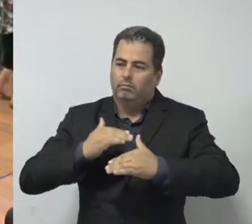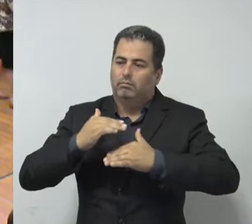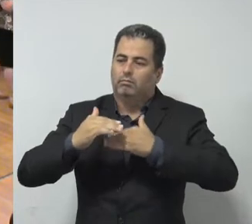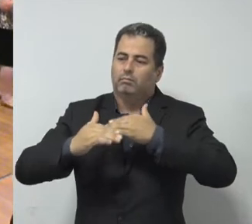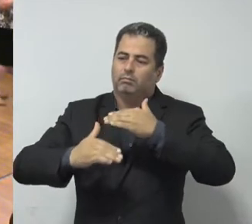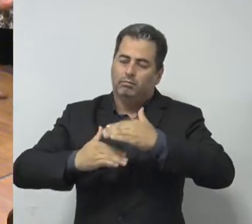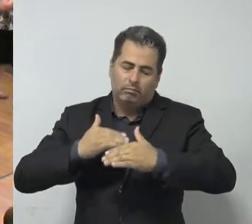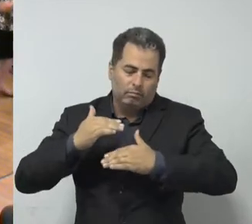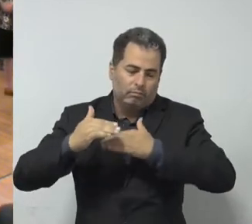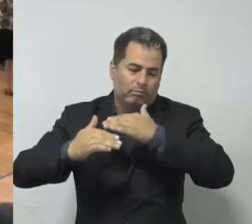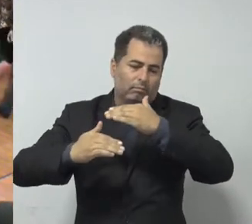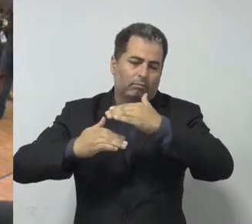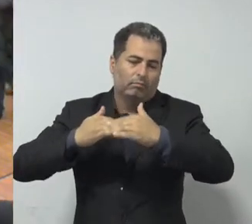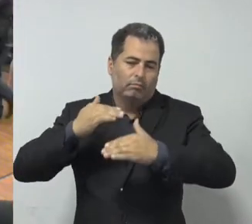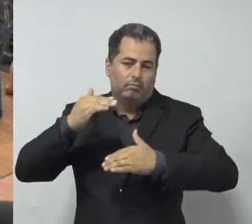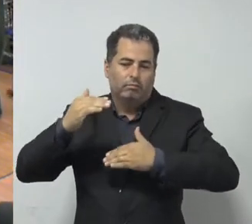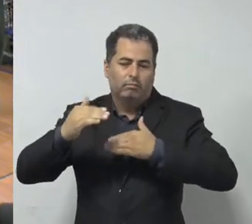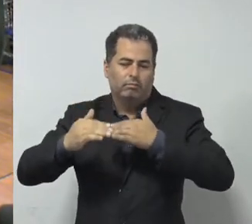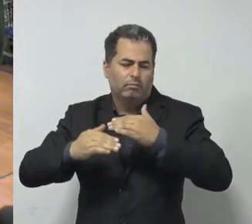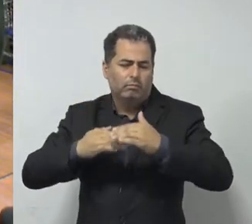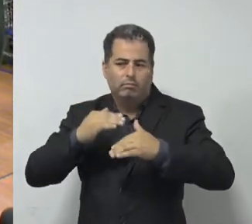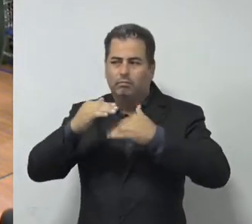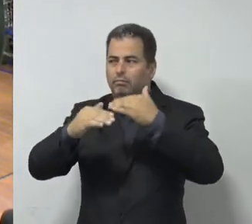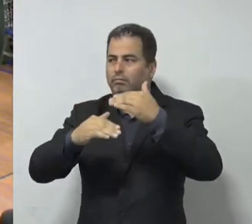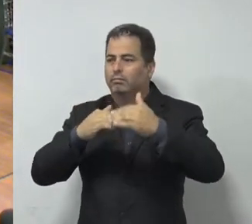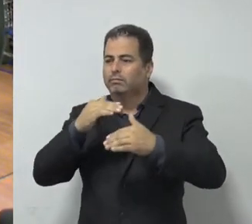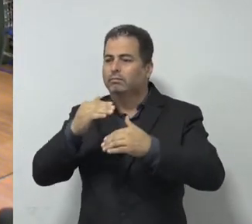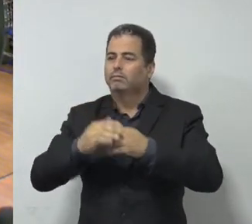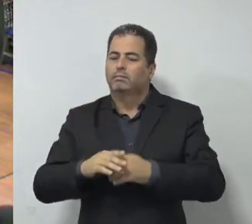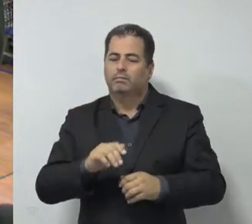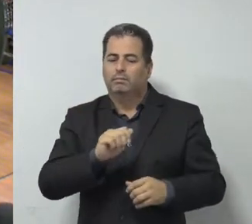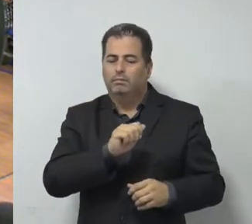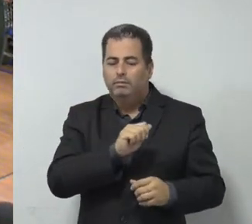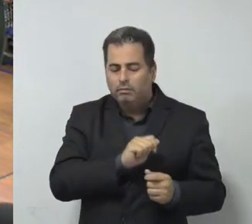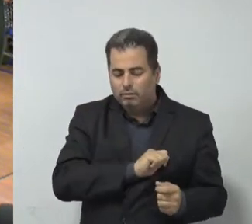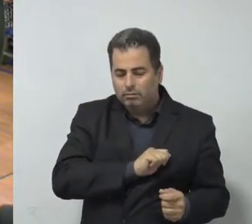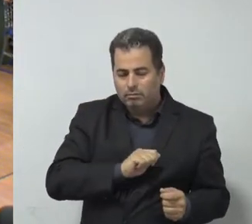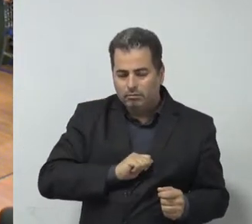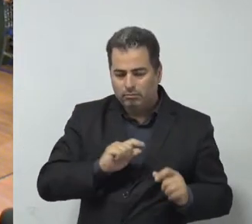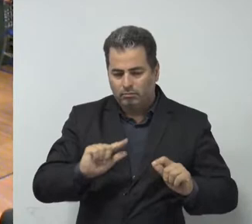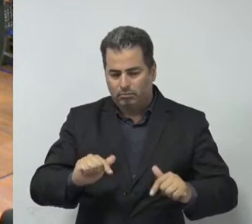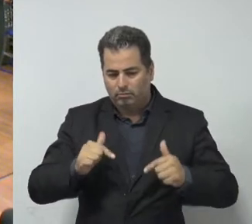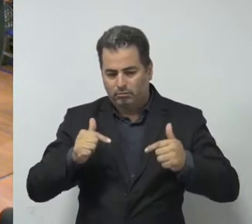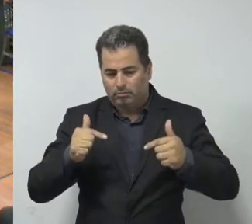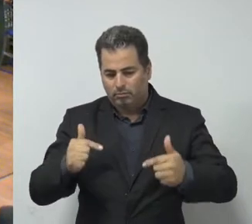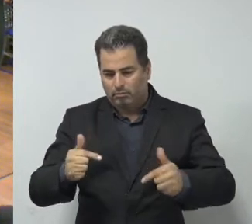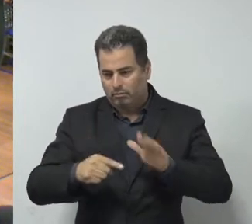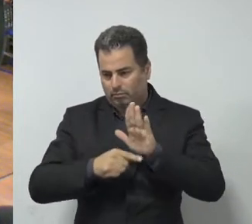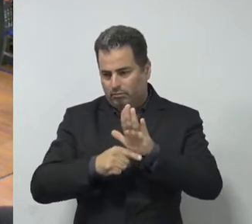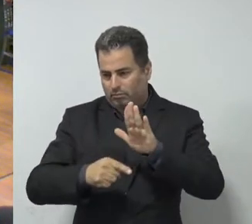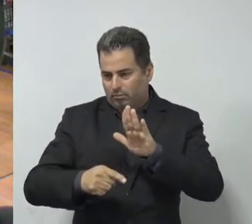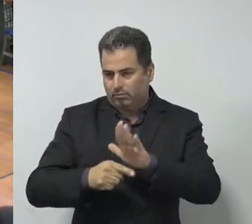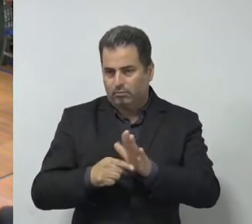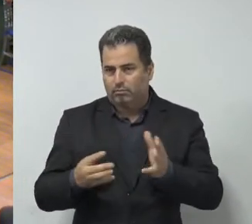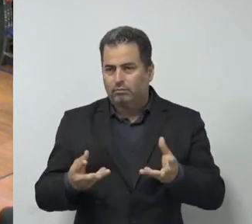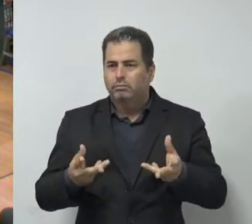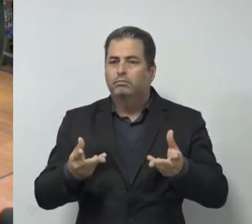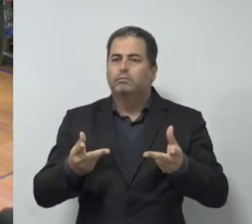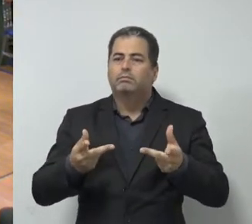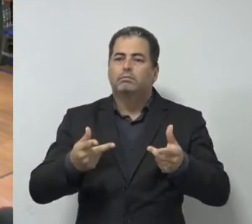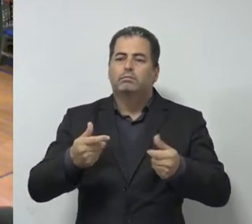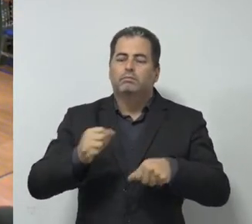mesmo sol que esplende céu afora, a prometer um sol por vir de suma